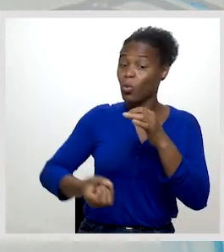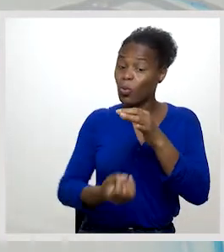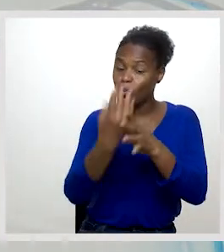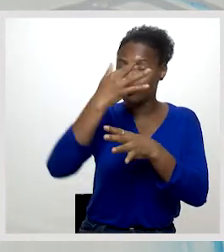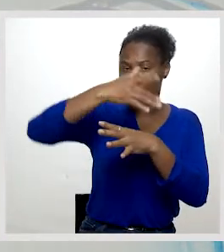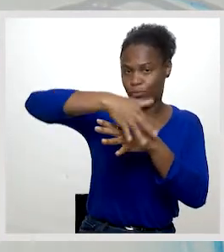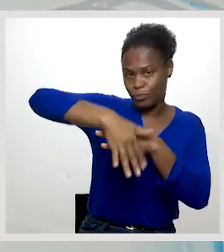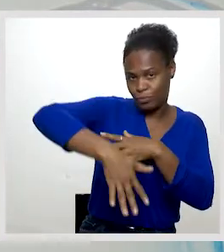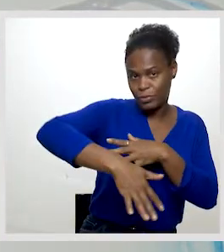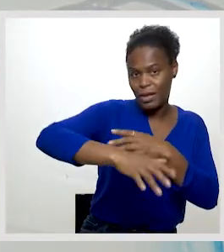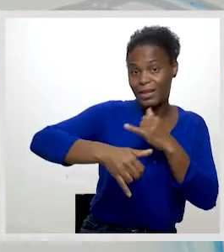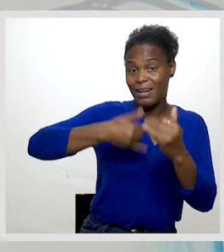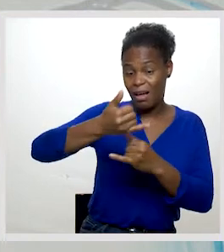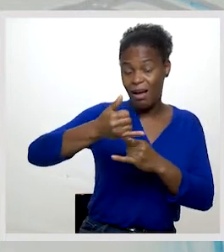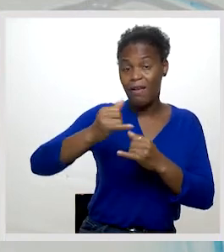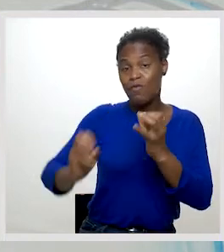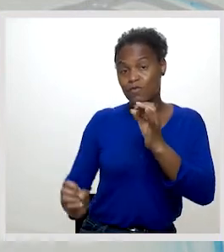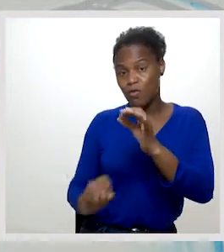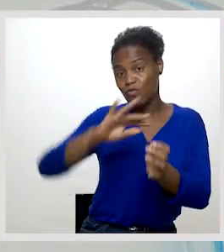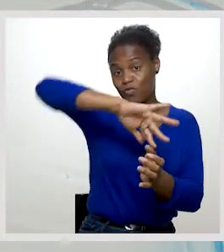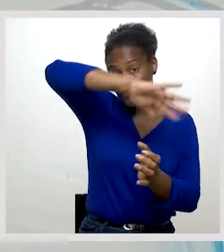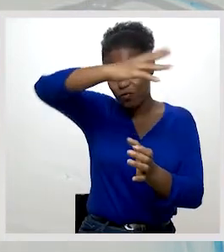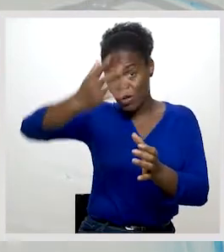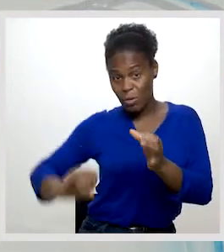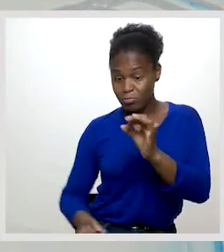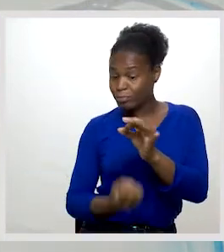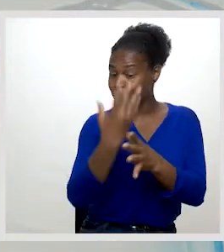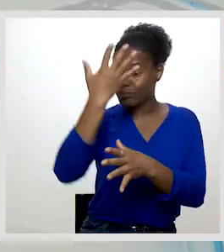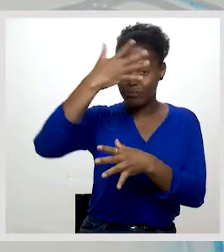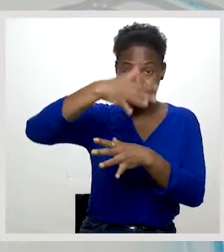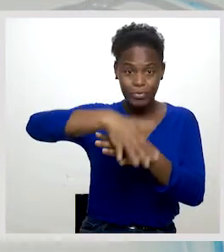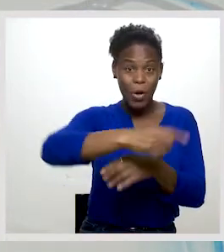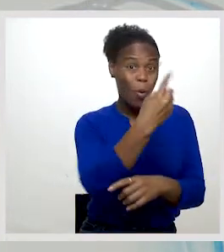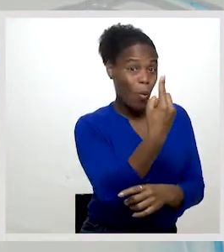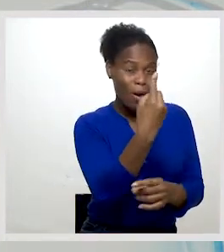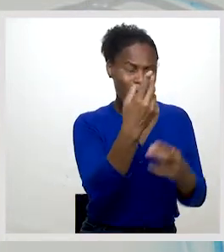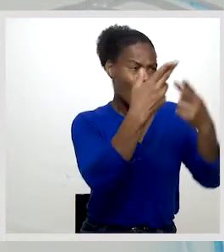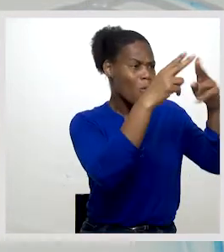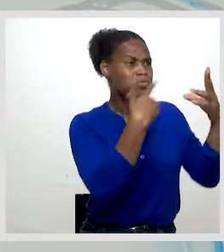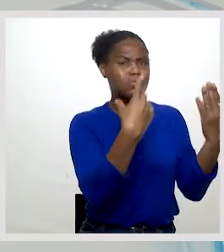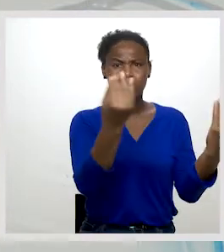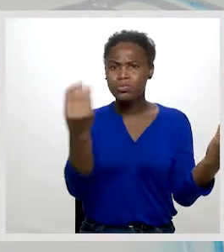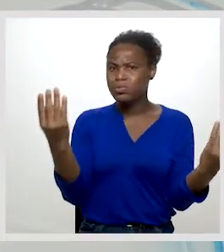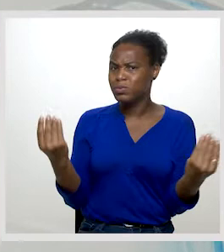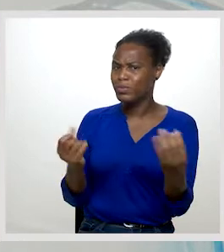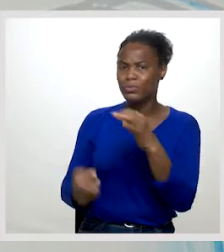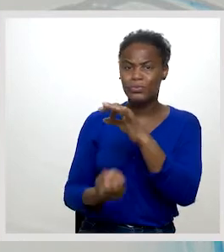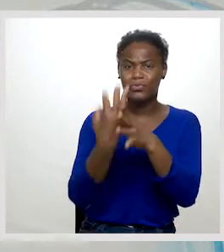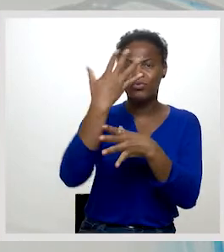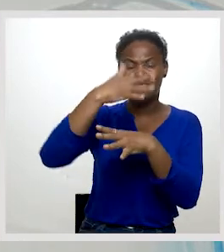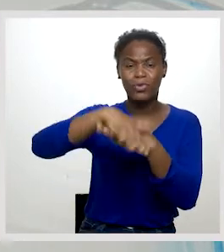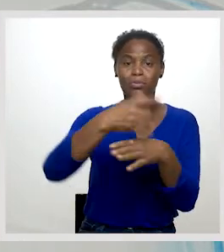erupções vulcânicas. E essas erupções vulcânicas não era só apenas um vulcão, eram vários, milhares de